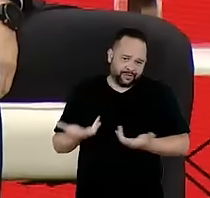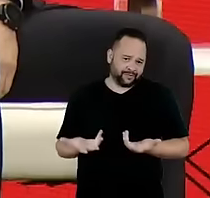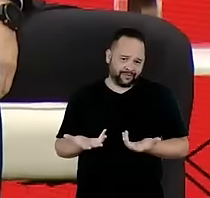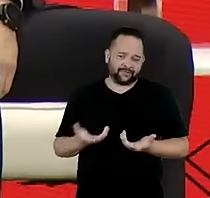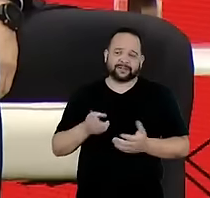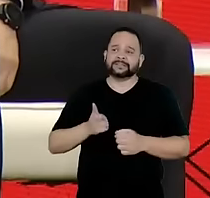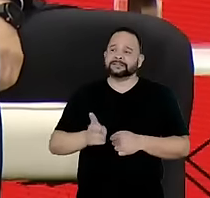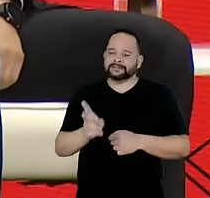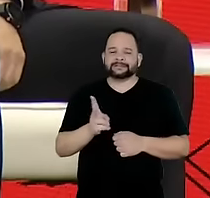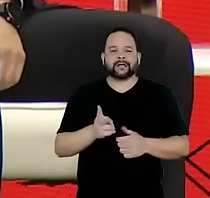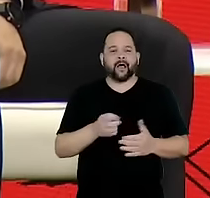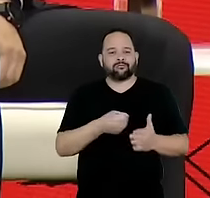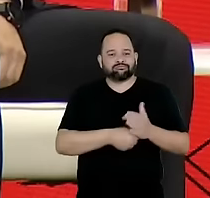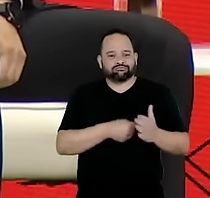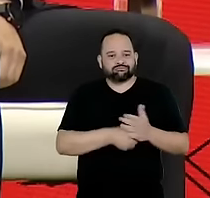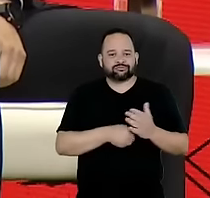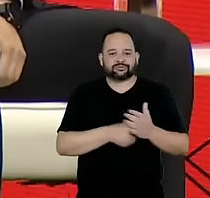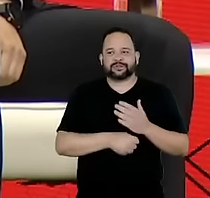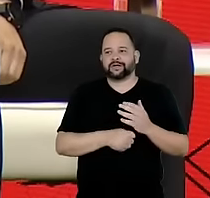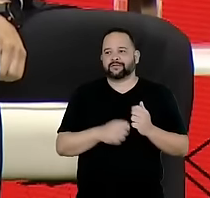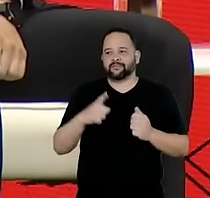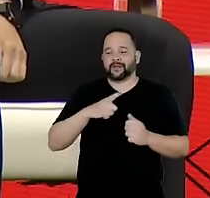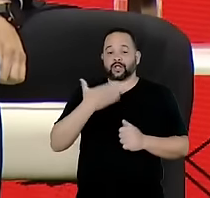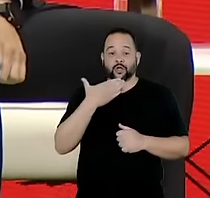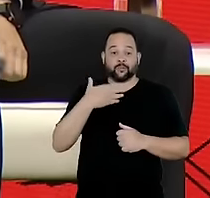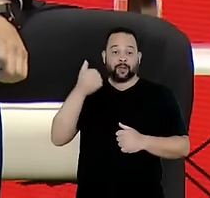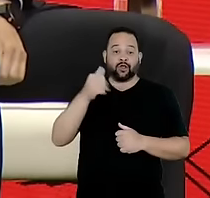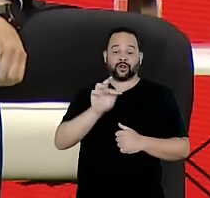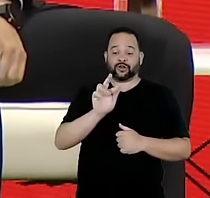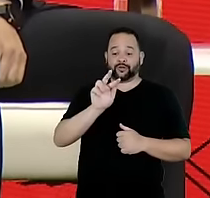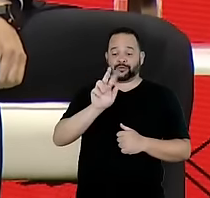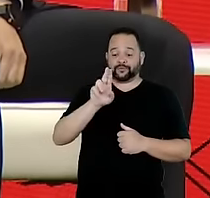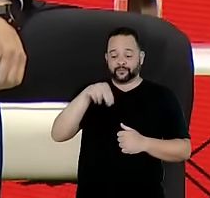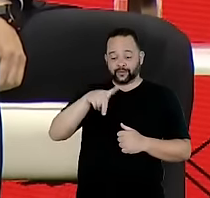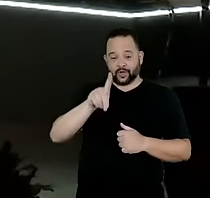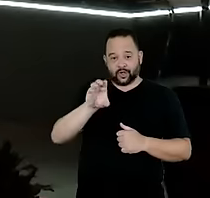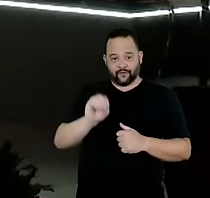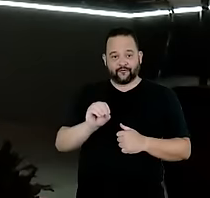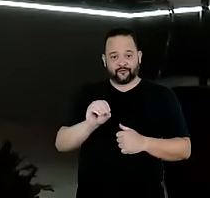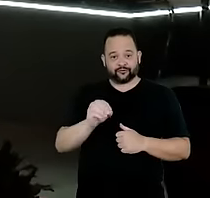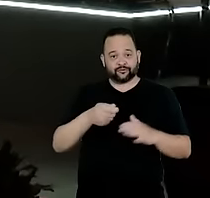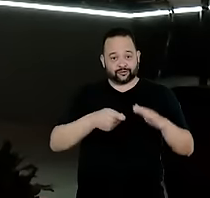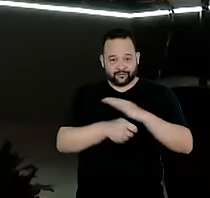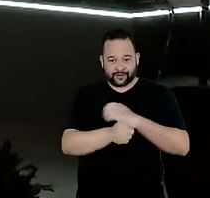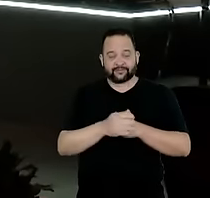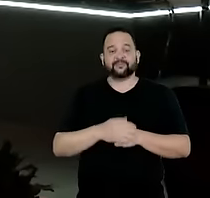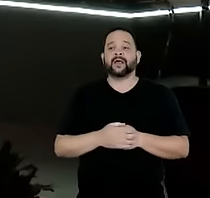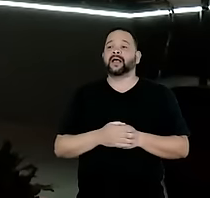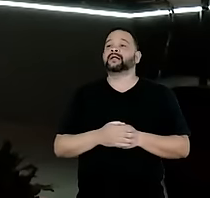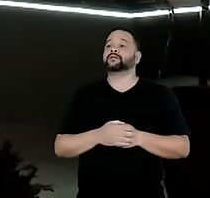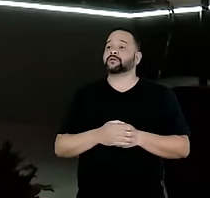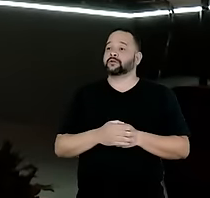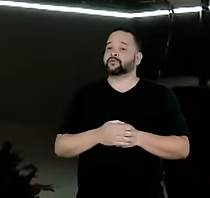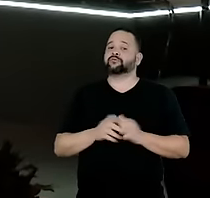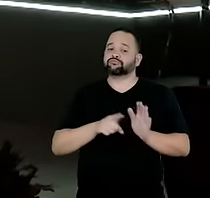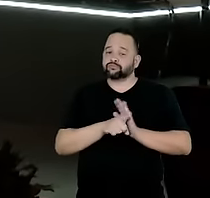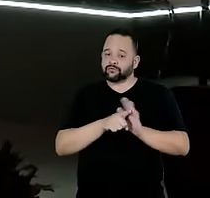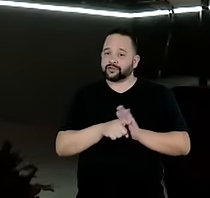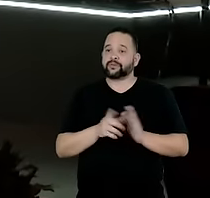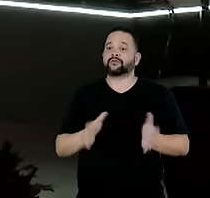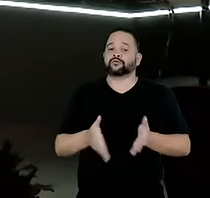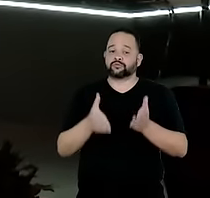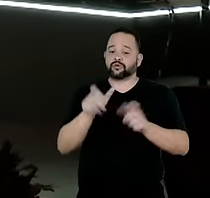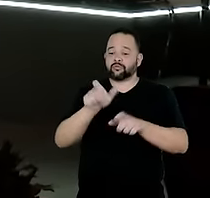ficar entre os os melhores fundos com bastante investimento em pessoas e pesquisas Obrigado Salomão por favor